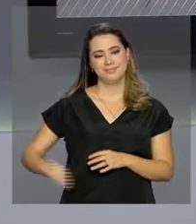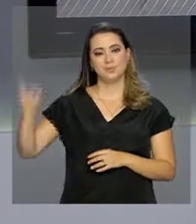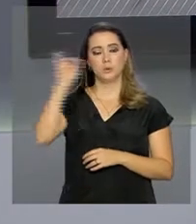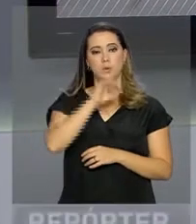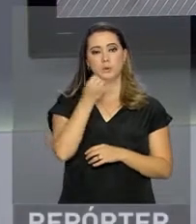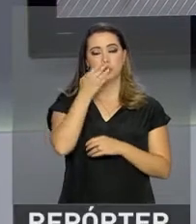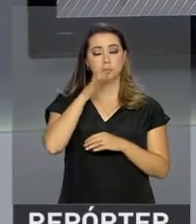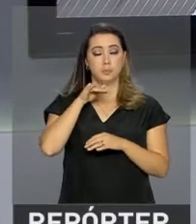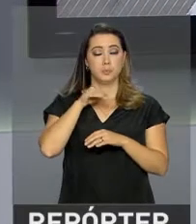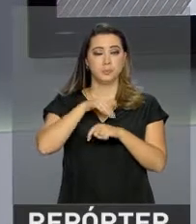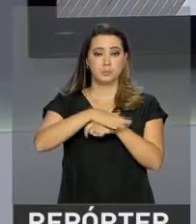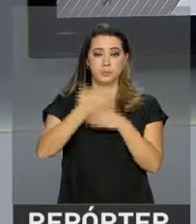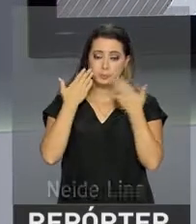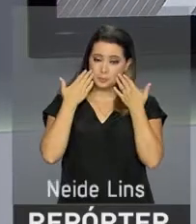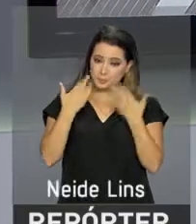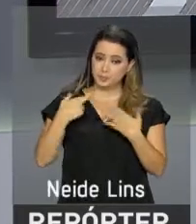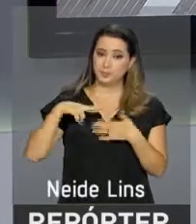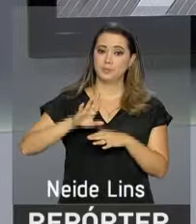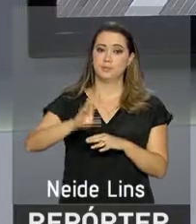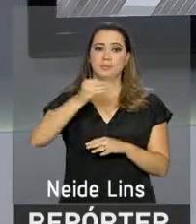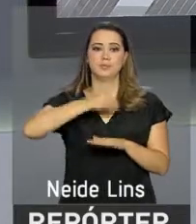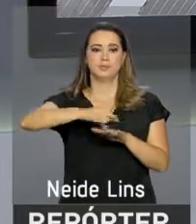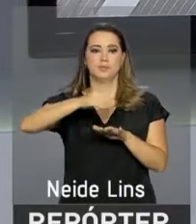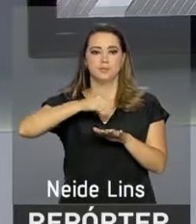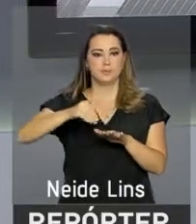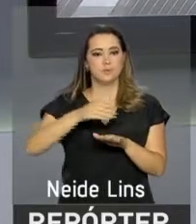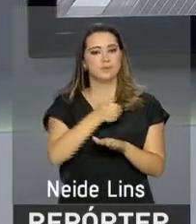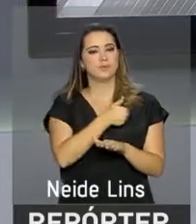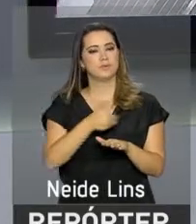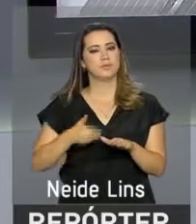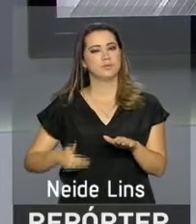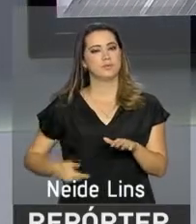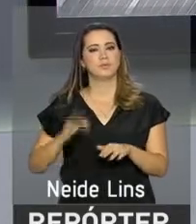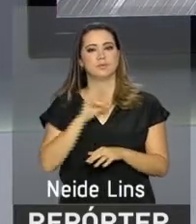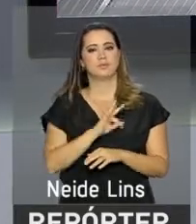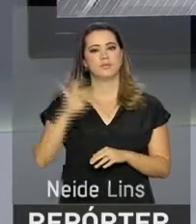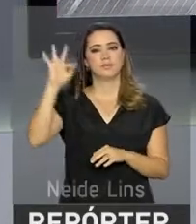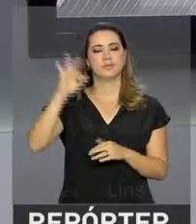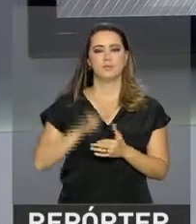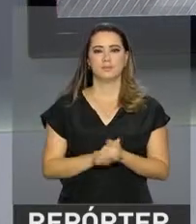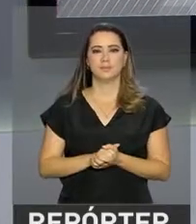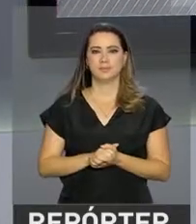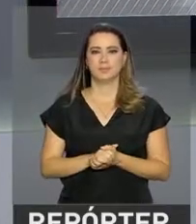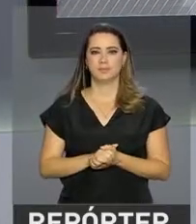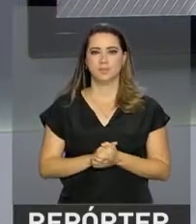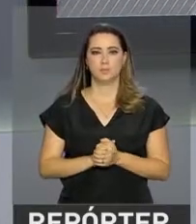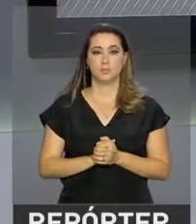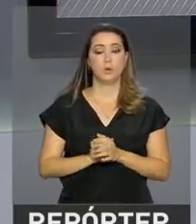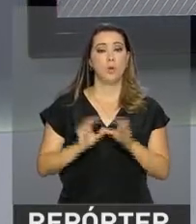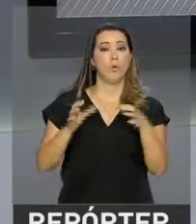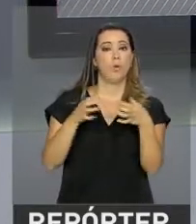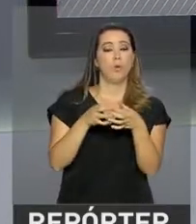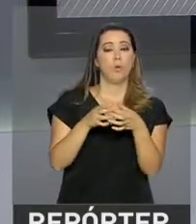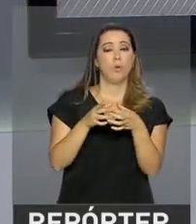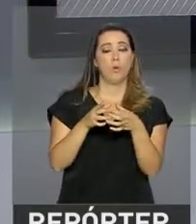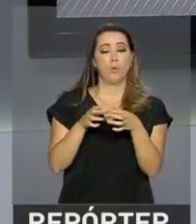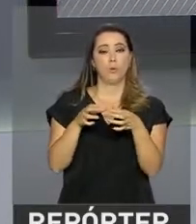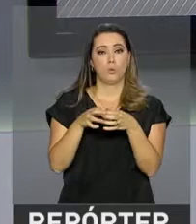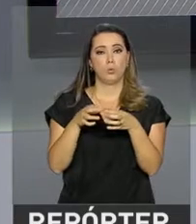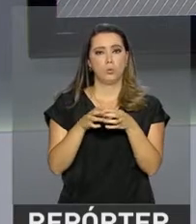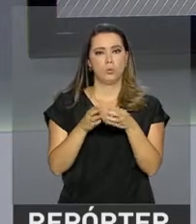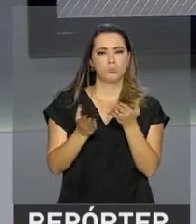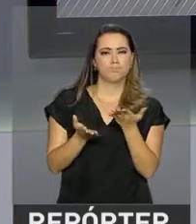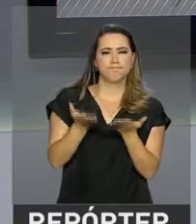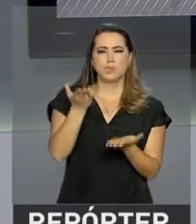Olá, boa noite. No ar, mais uma edição do Repórter NBR, trazendo para você as notícias do governo federal. A agência de